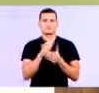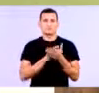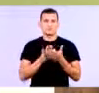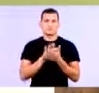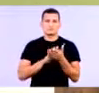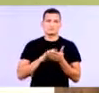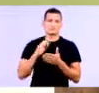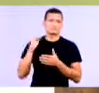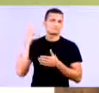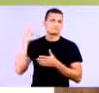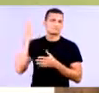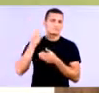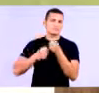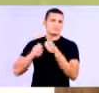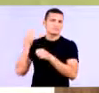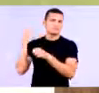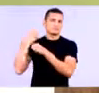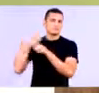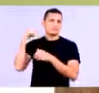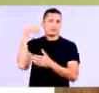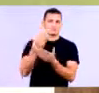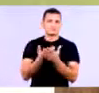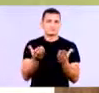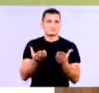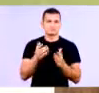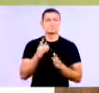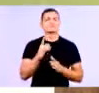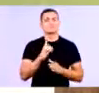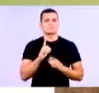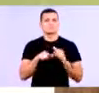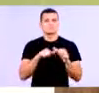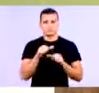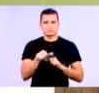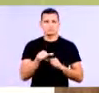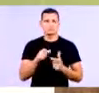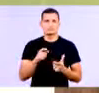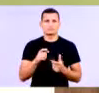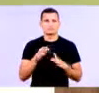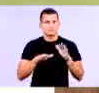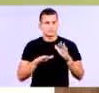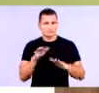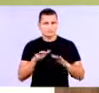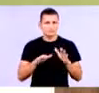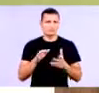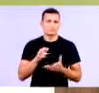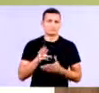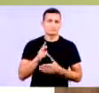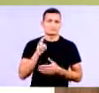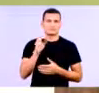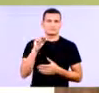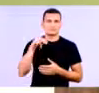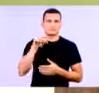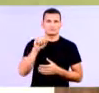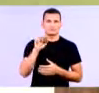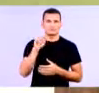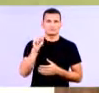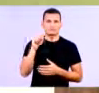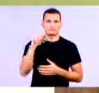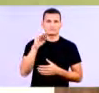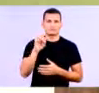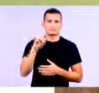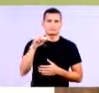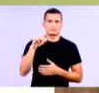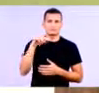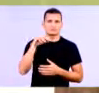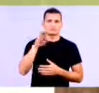cá. Gente, muda, a gente que não enxerga. Então, depende, né? Constantemente, legal. Mas vamos definir um